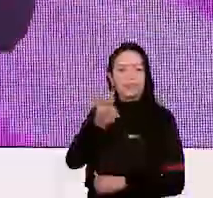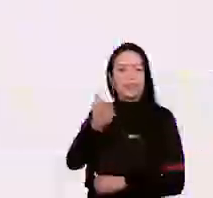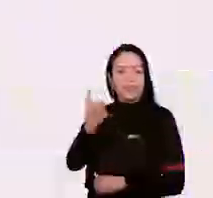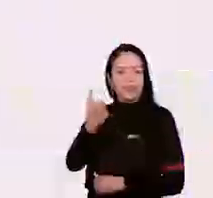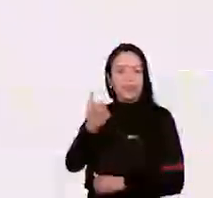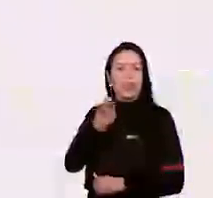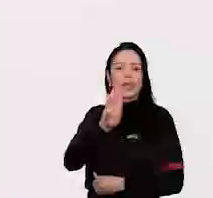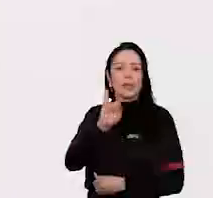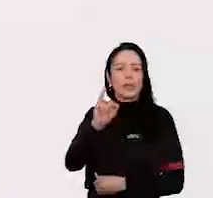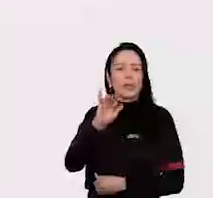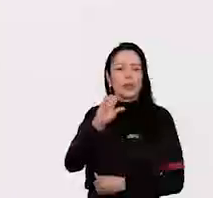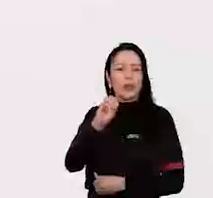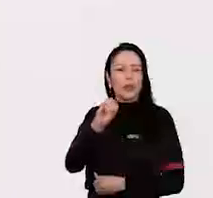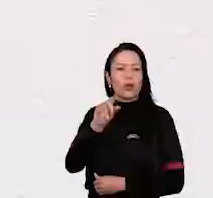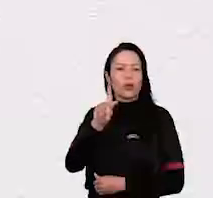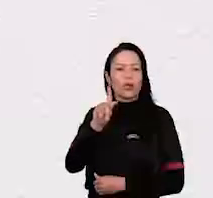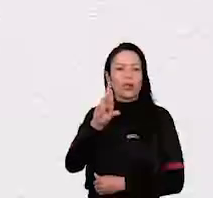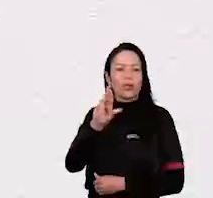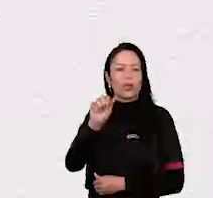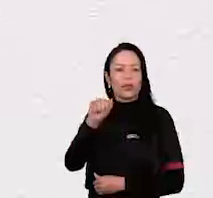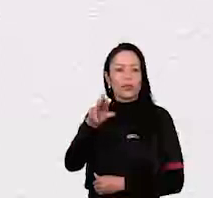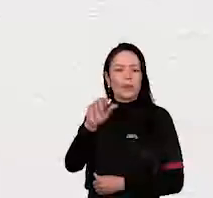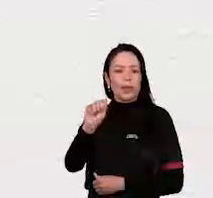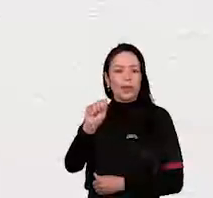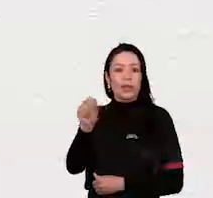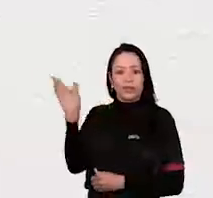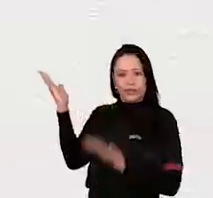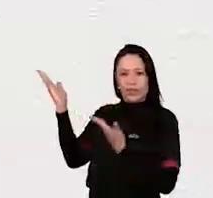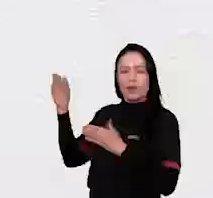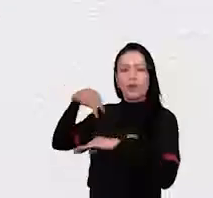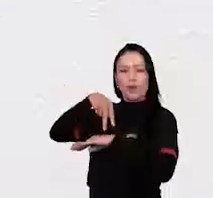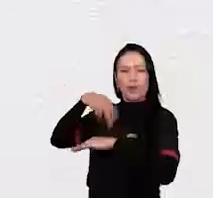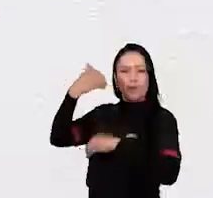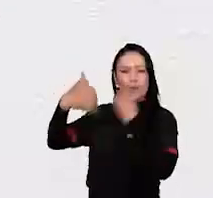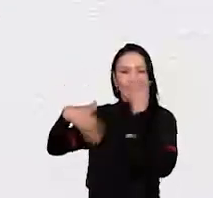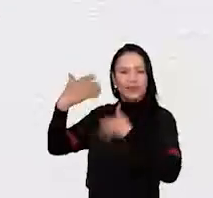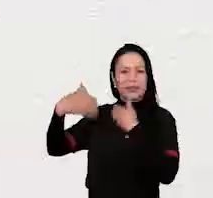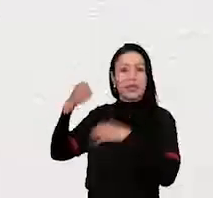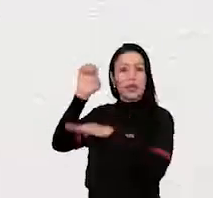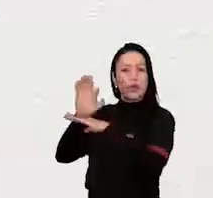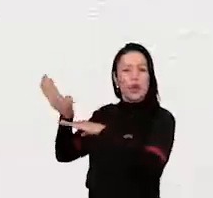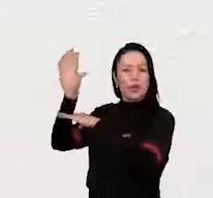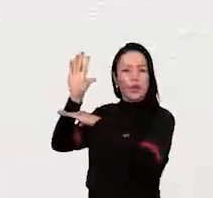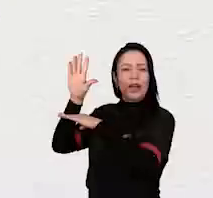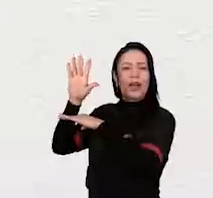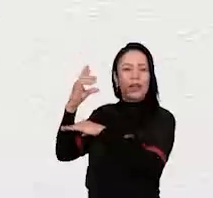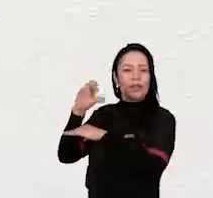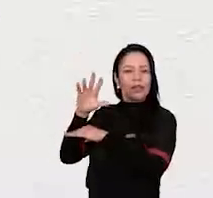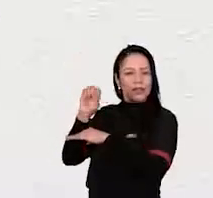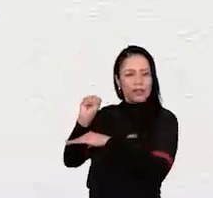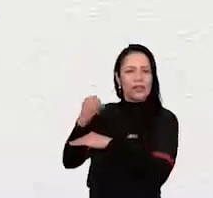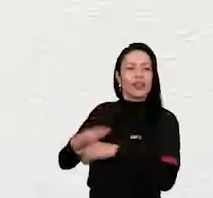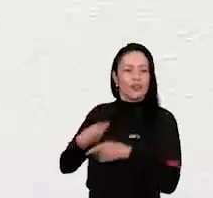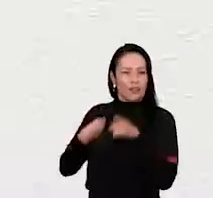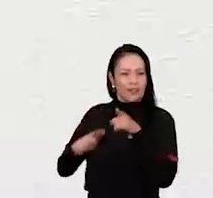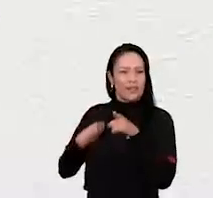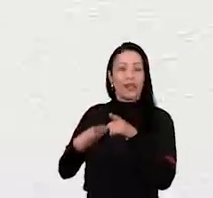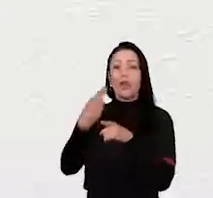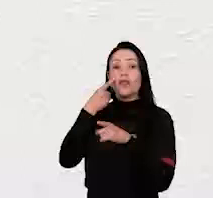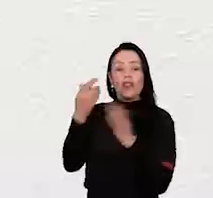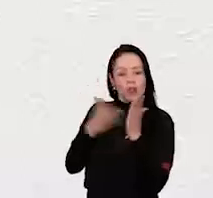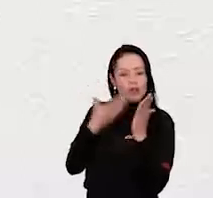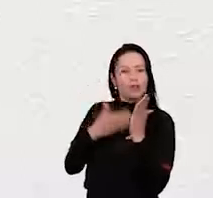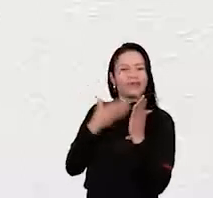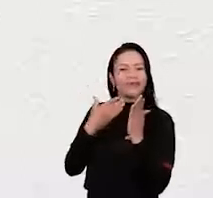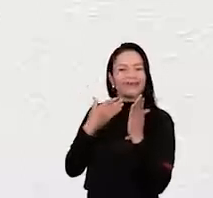confia desconfiando, né? Isso é uma palestra que teve no Congresso Europeu, e a Cris estava no Congresso Europeu. Eu tive acesso ao material, mas eu não